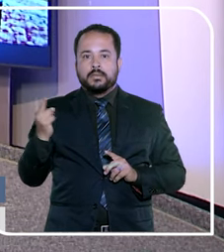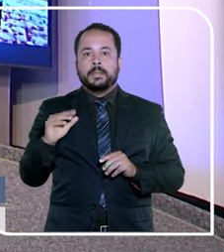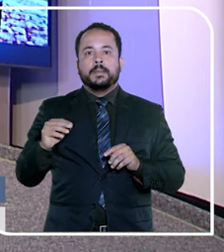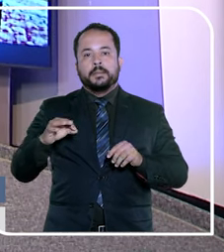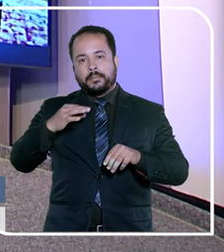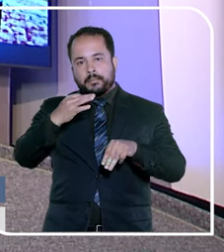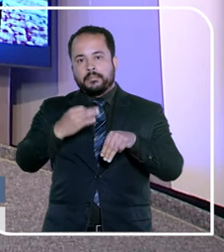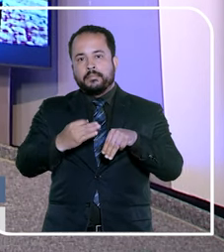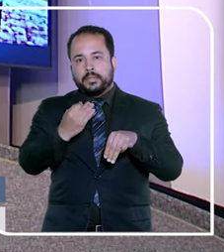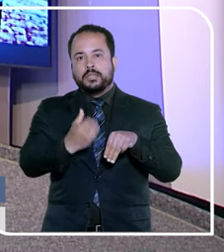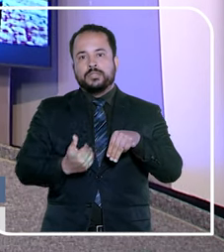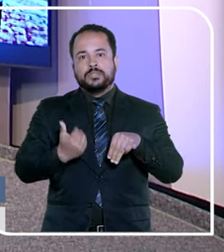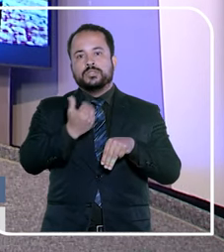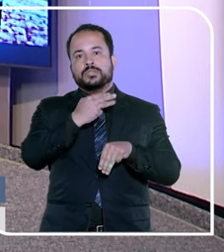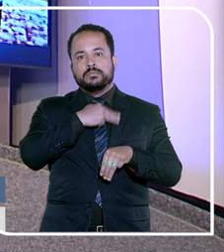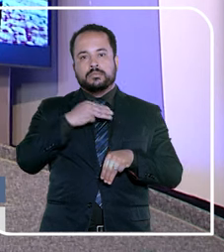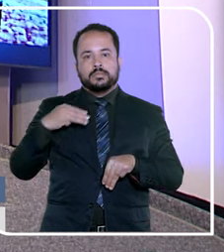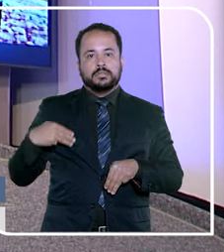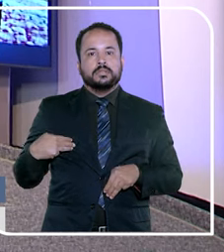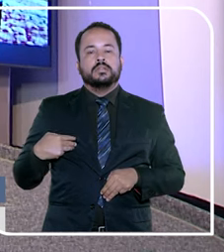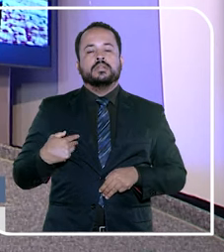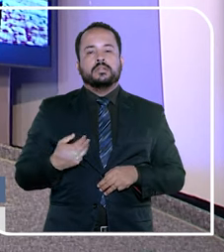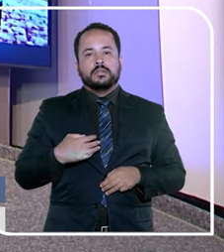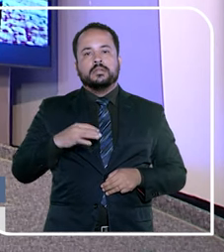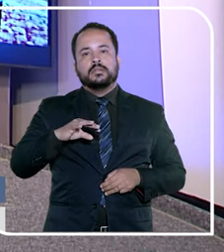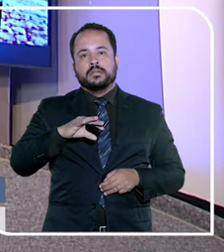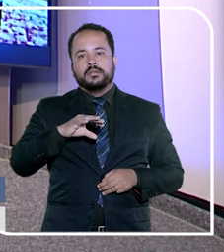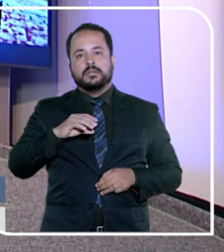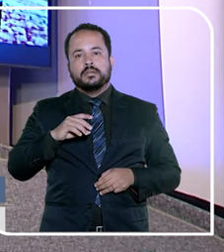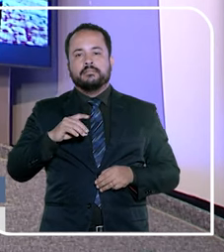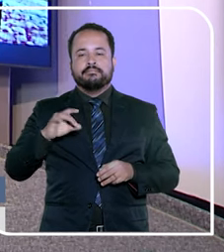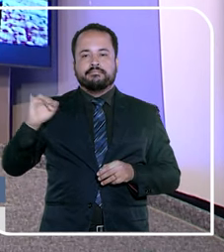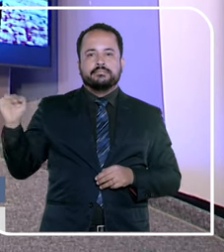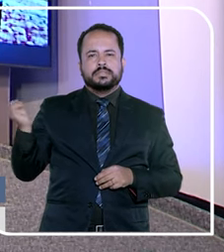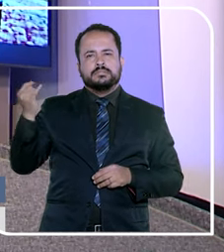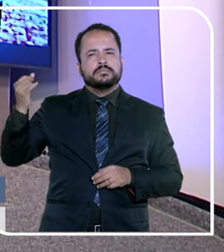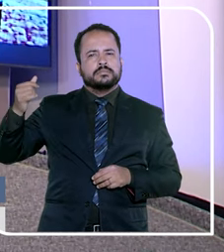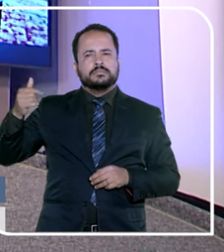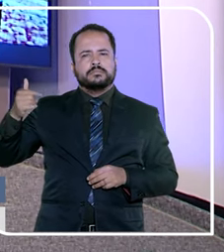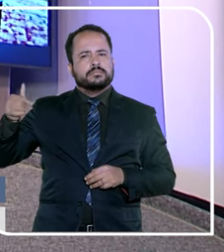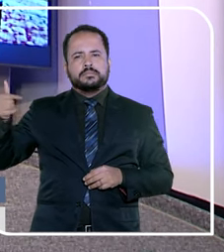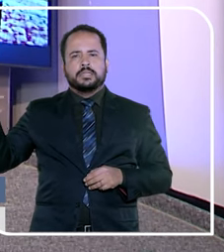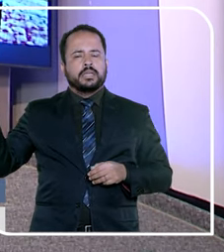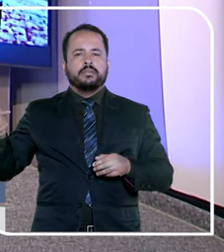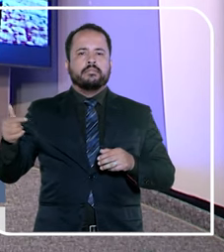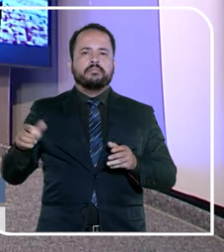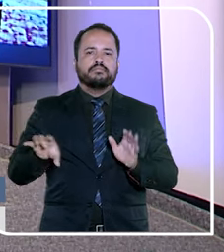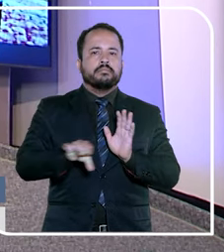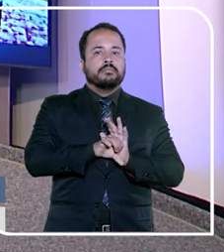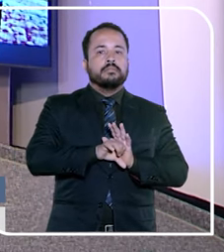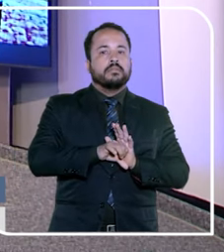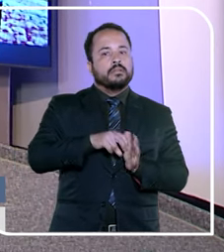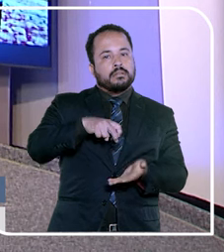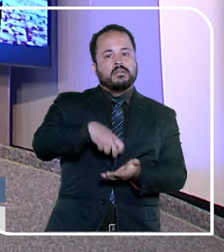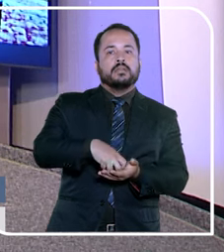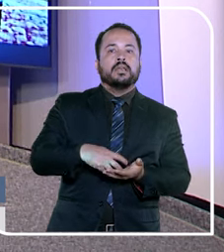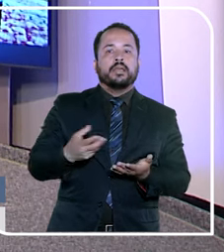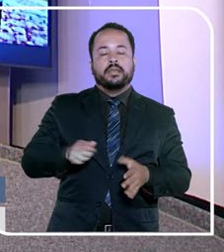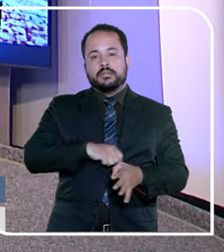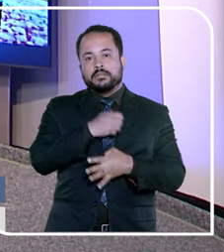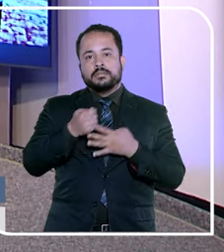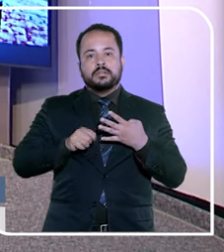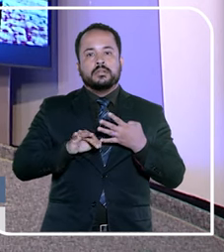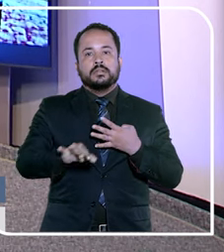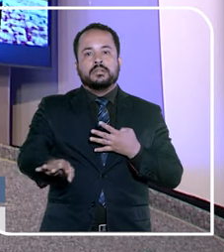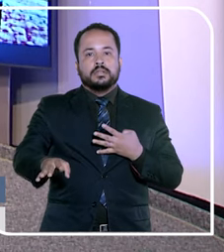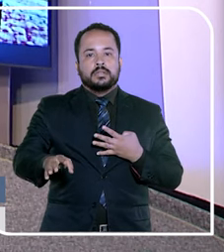né no livro insignificância Penal em que ambos propõem enquanto autores uma reflexão crítica à jurisprudência das cortes superiores